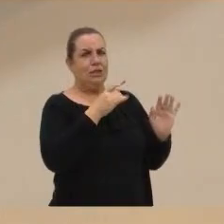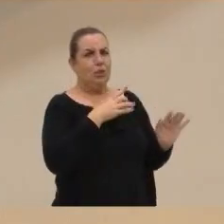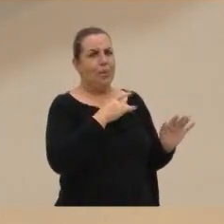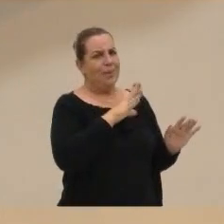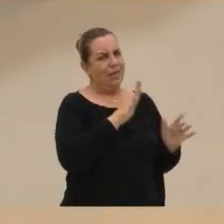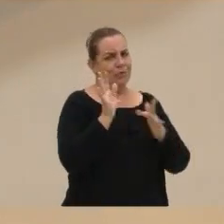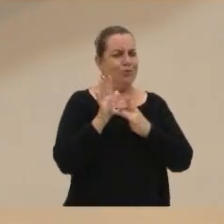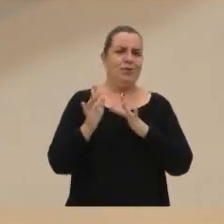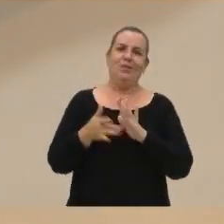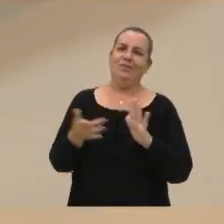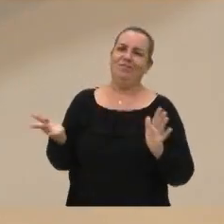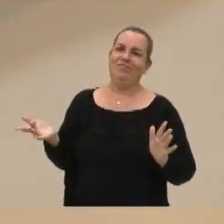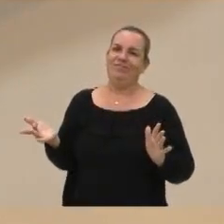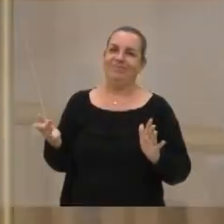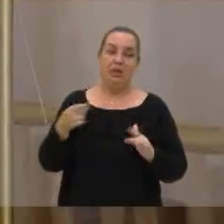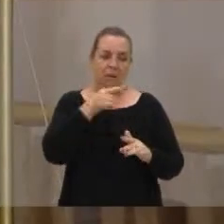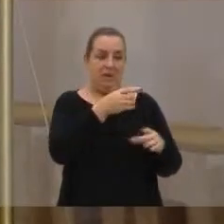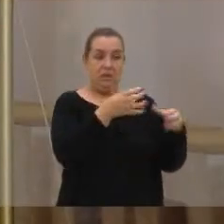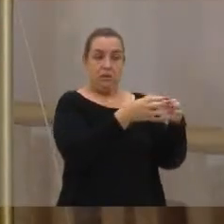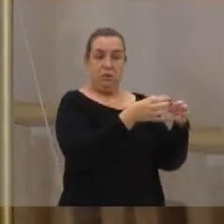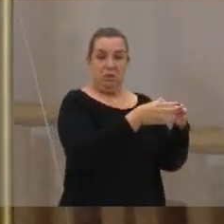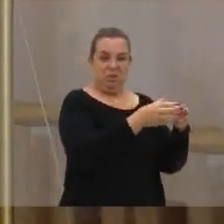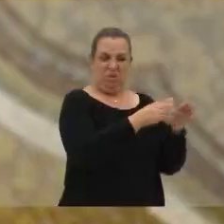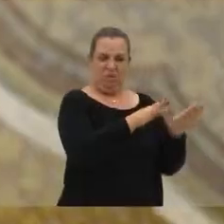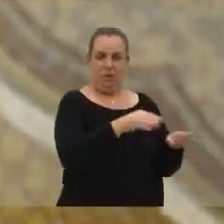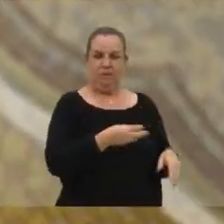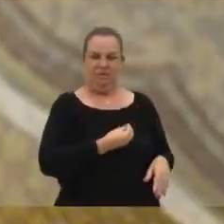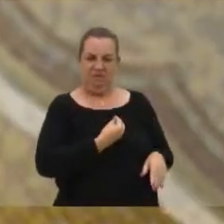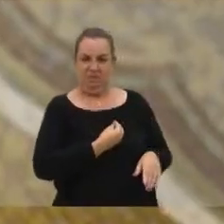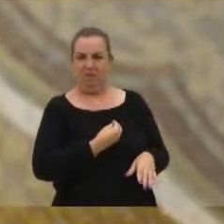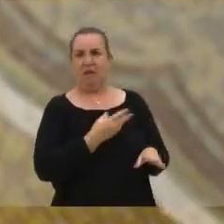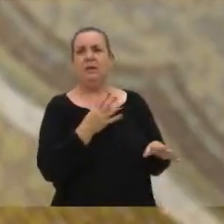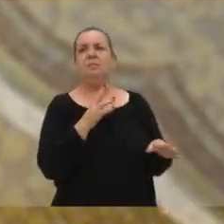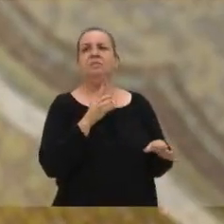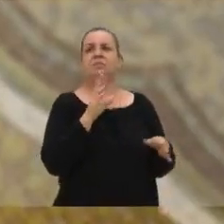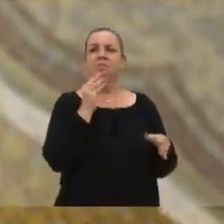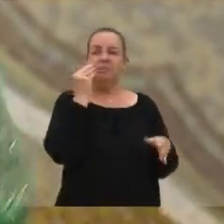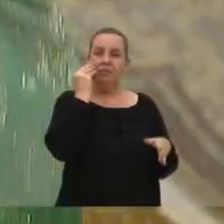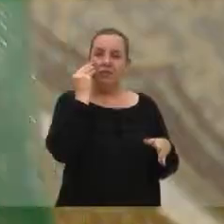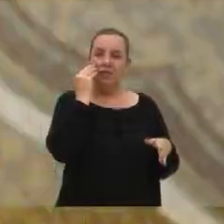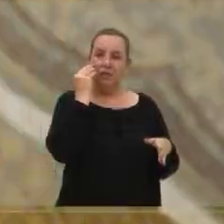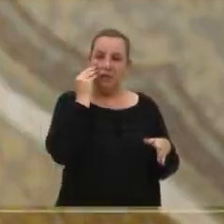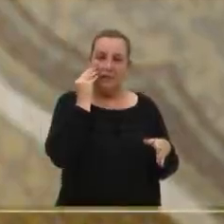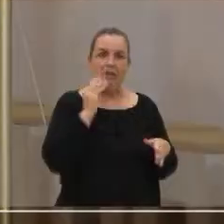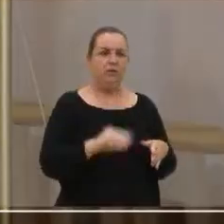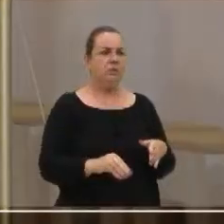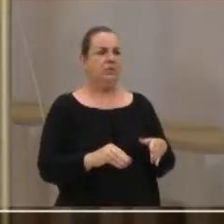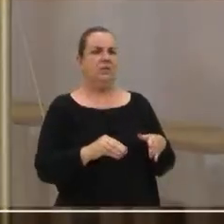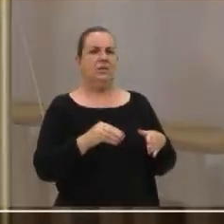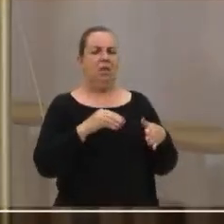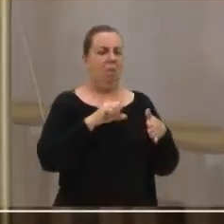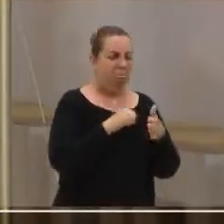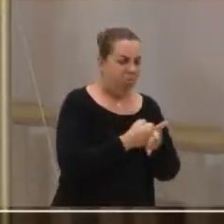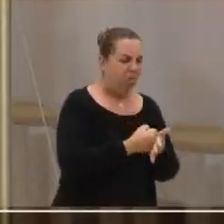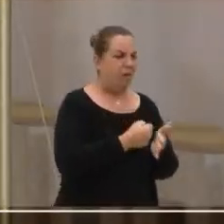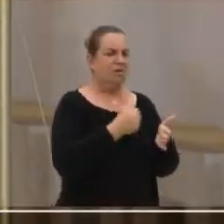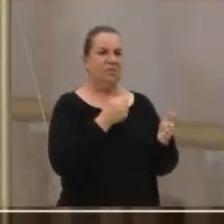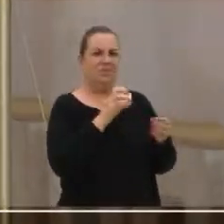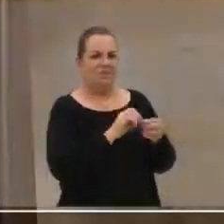Jesus era uma ameaça para essa classe que vivia de opressão, uma